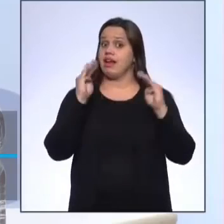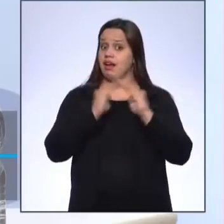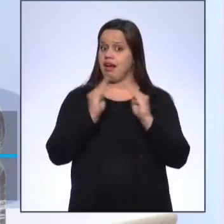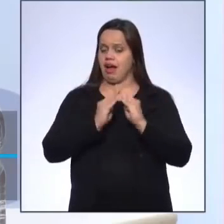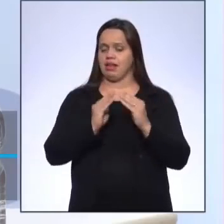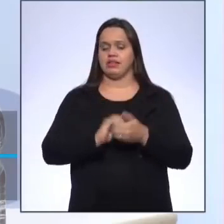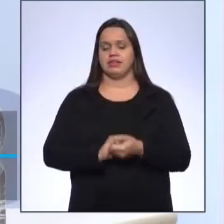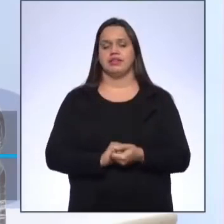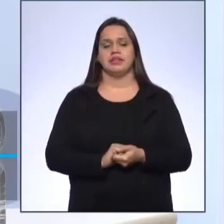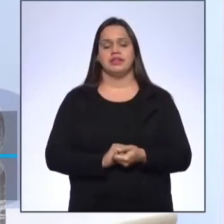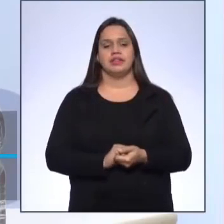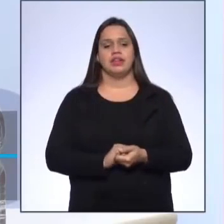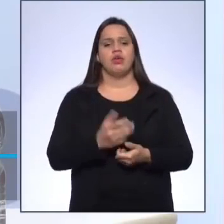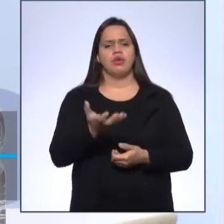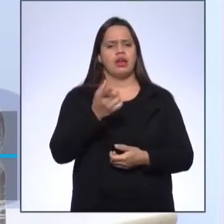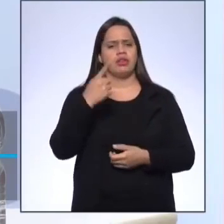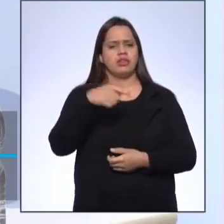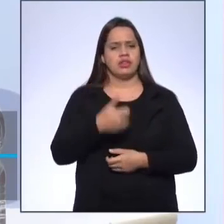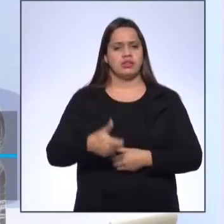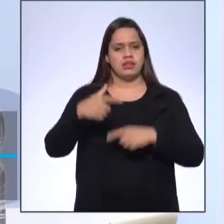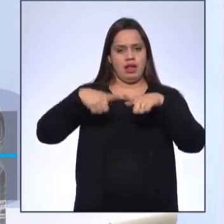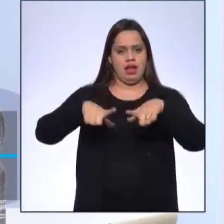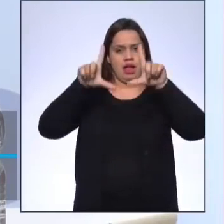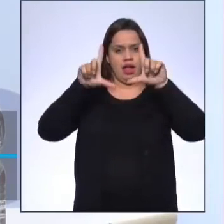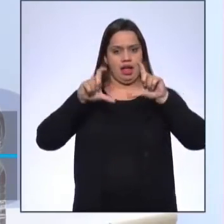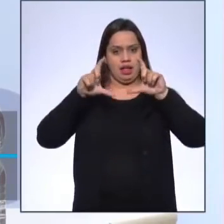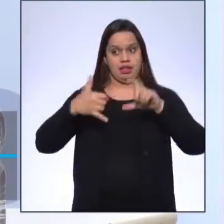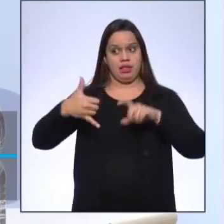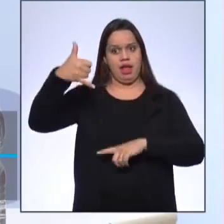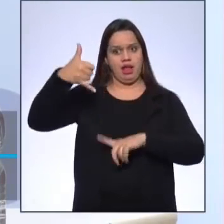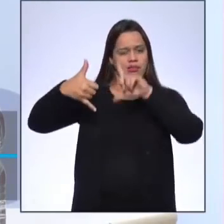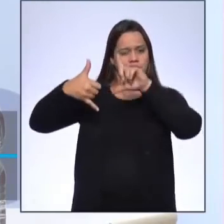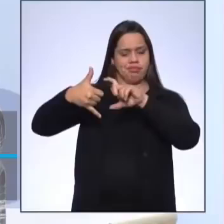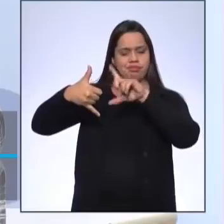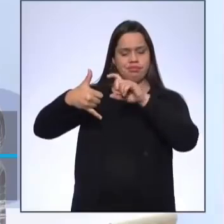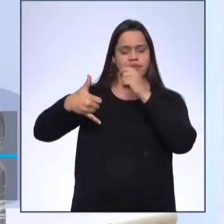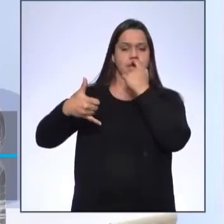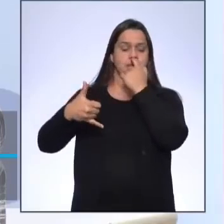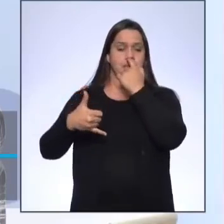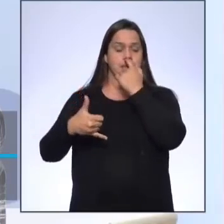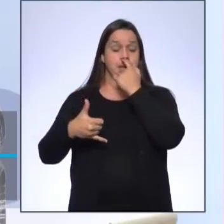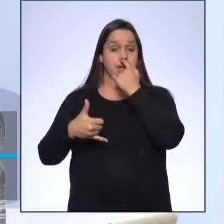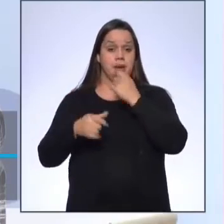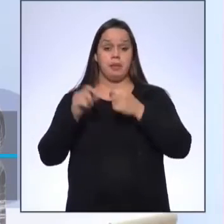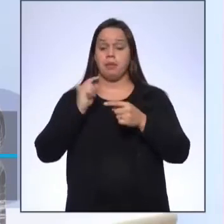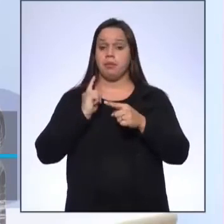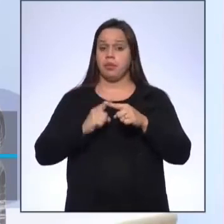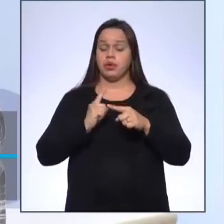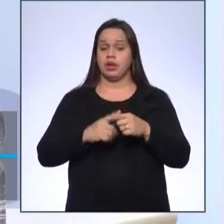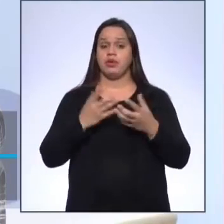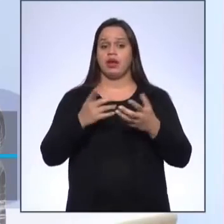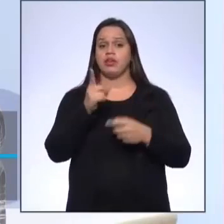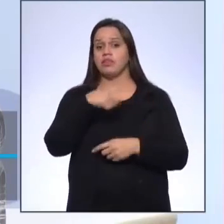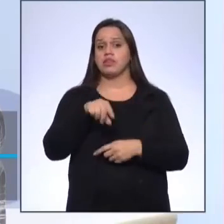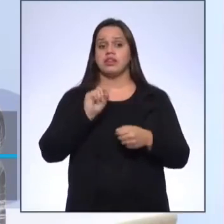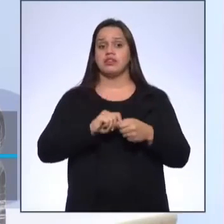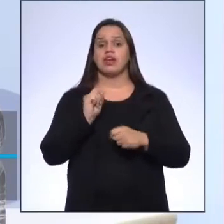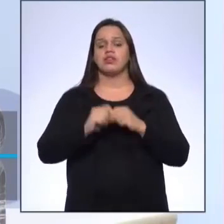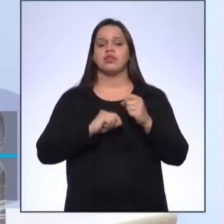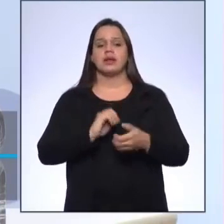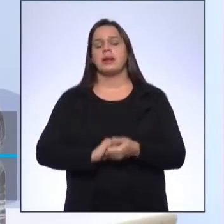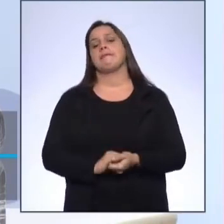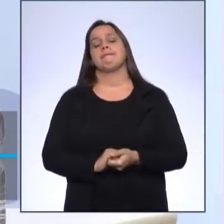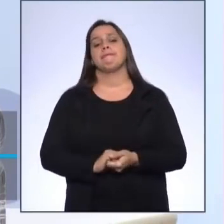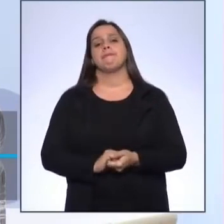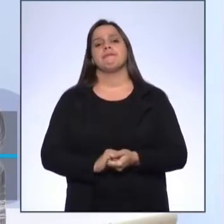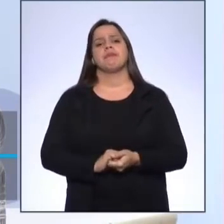Eu queria que vocês anotassem, printassem a tela ou tirassem uma fotografia e digam para mim de quem é essa